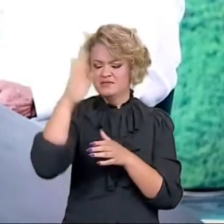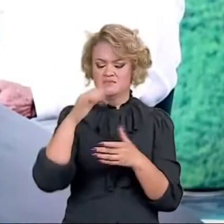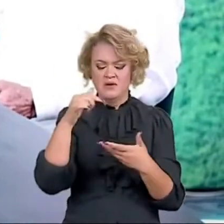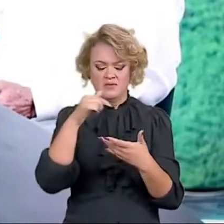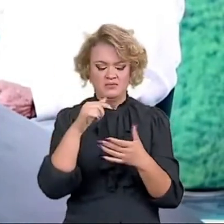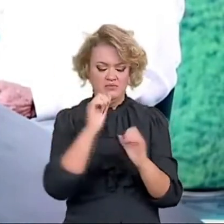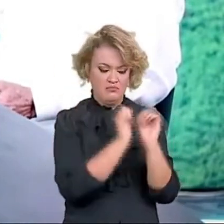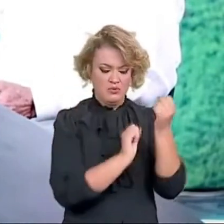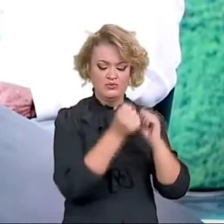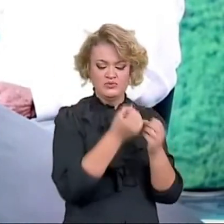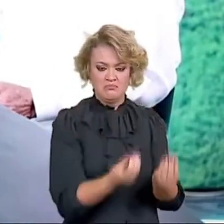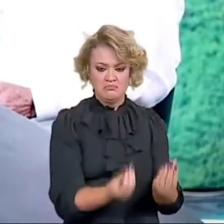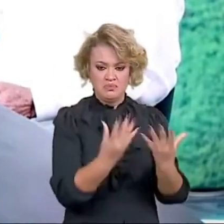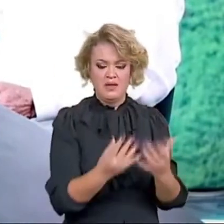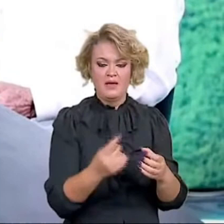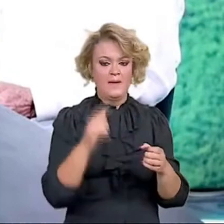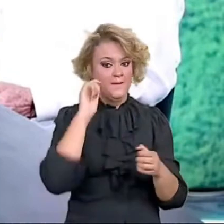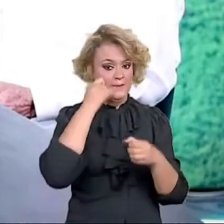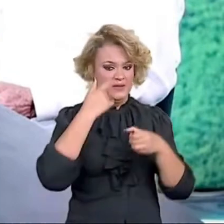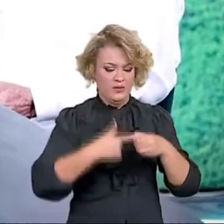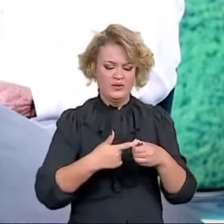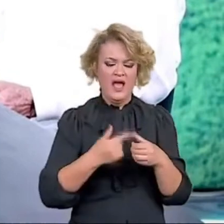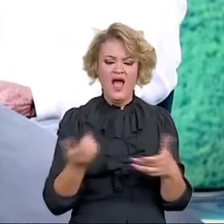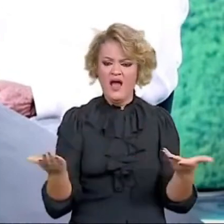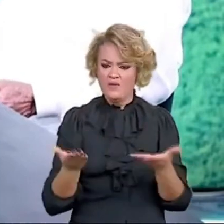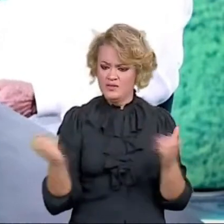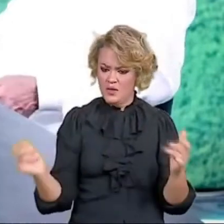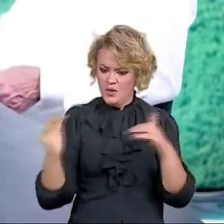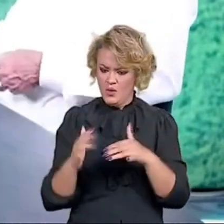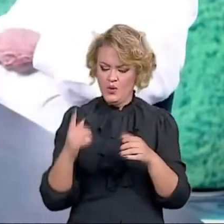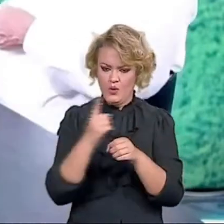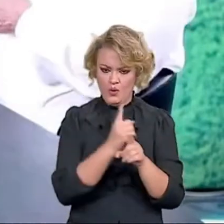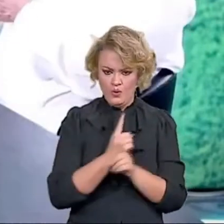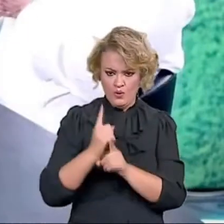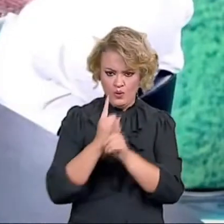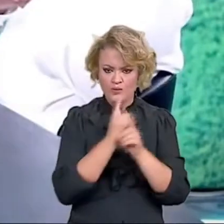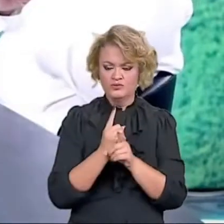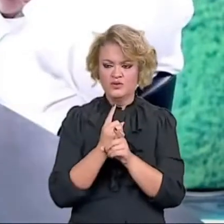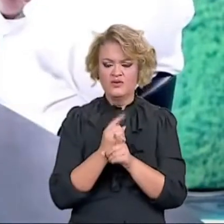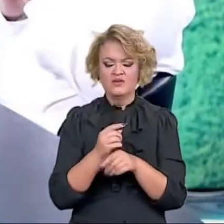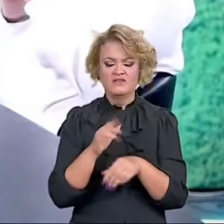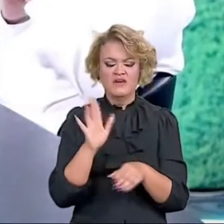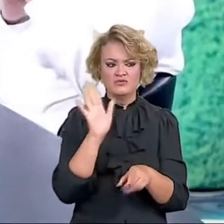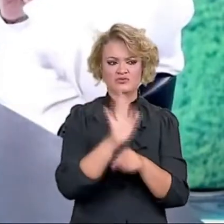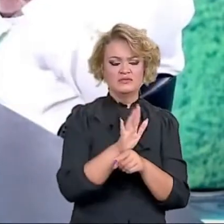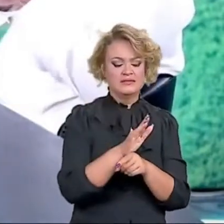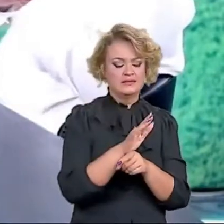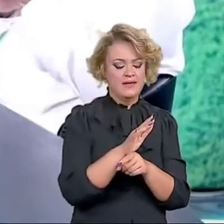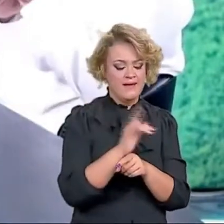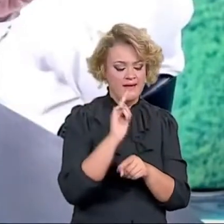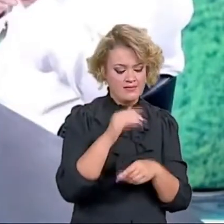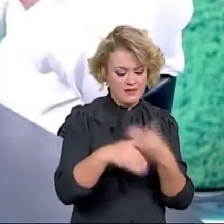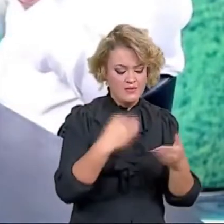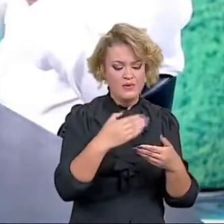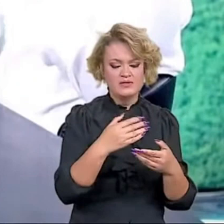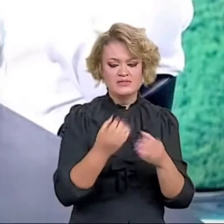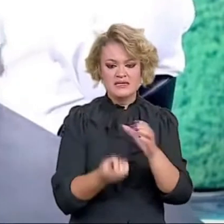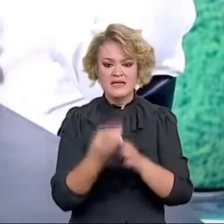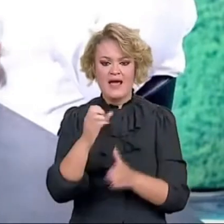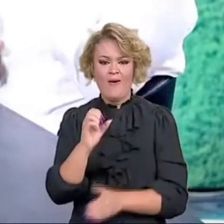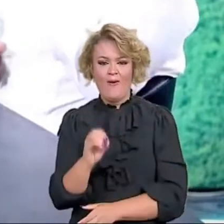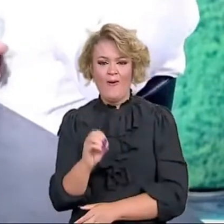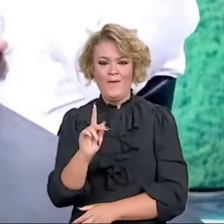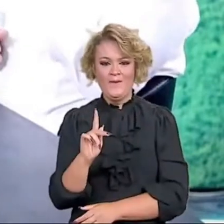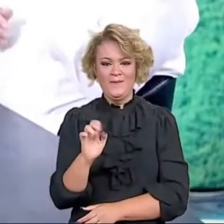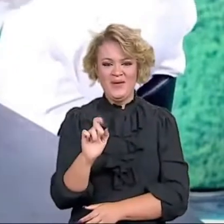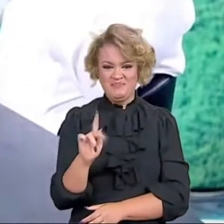certa maneira, esse encontro pode também ser um divisor de águas no sentido de criar a OPEP das florestas, no sentido de a